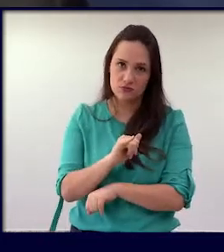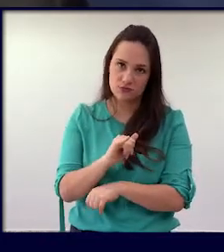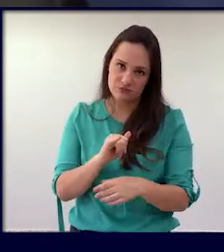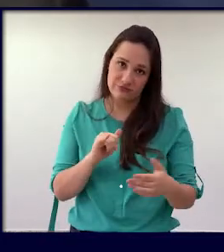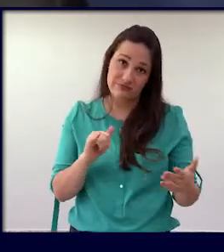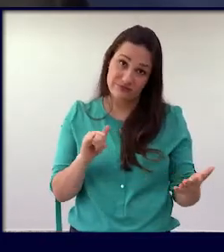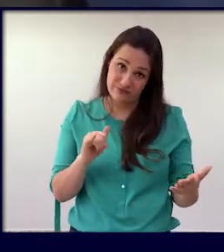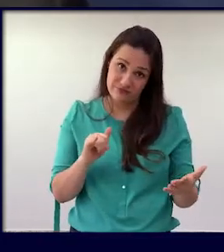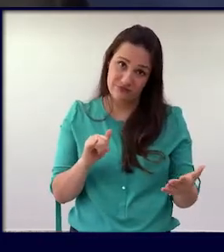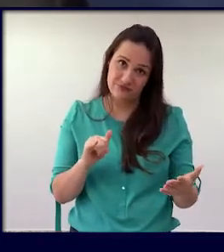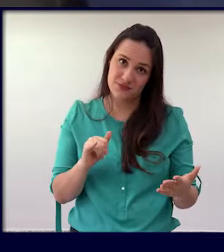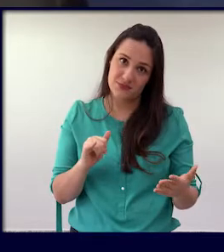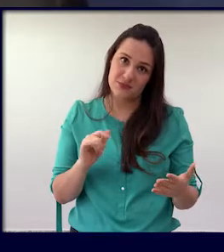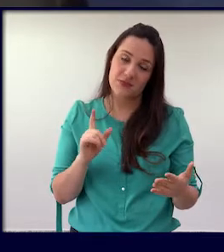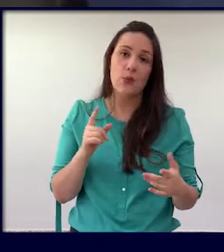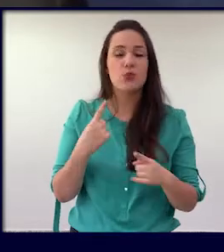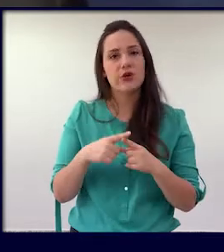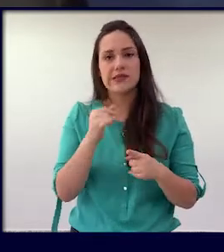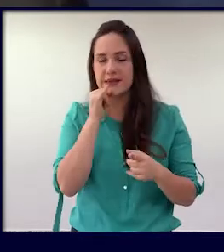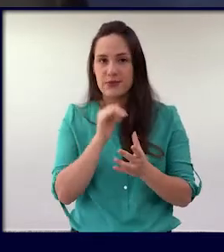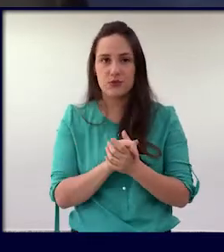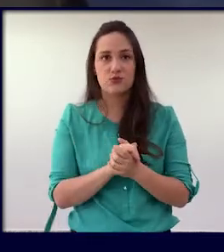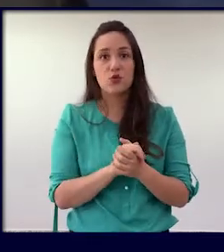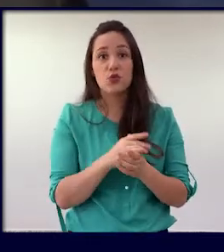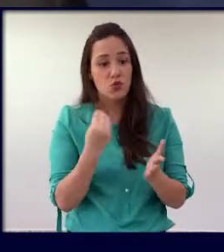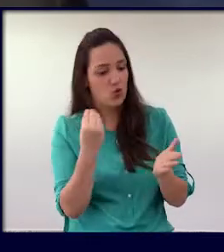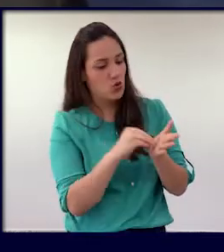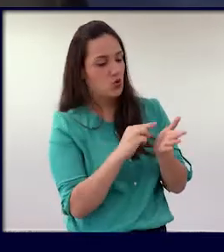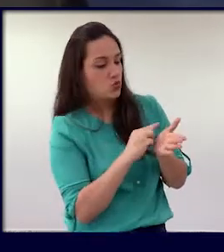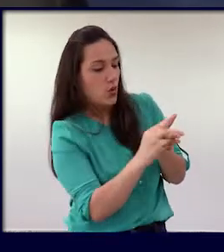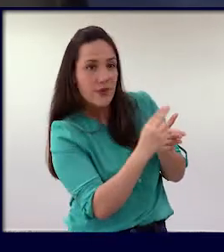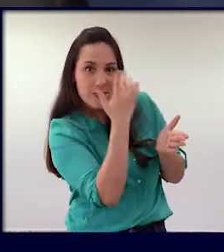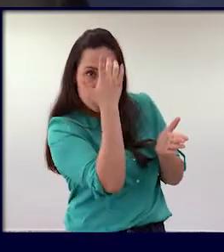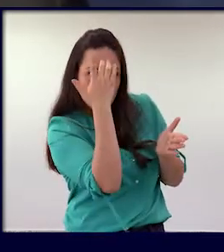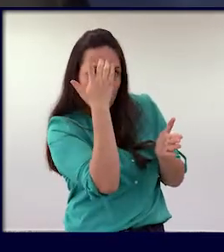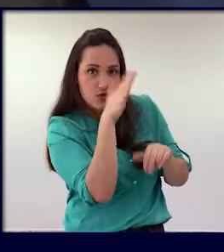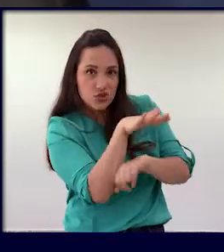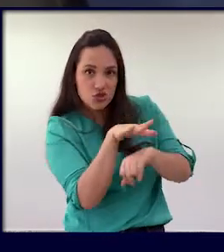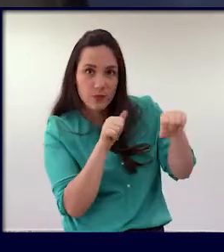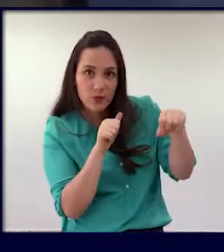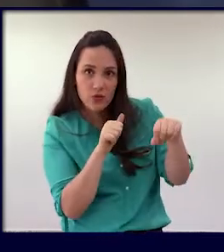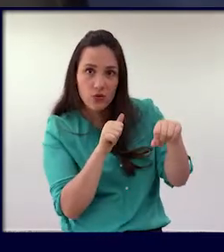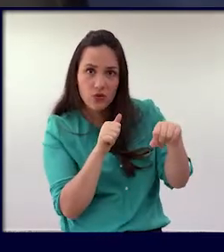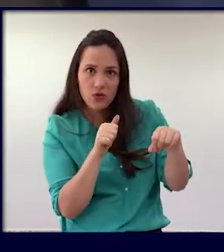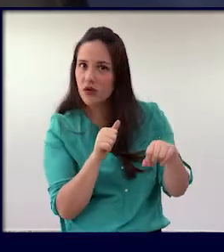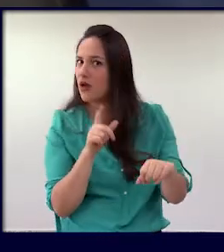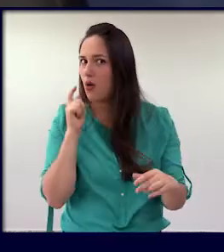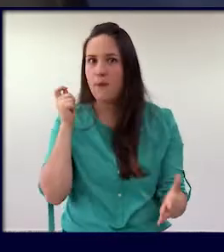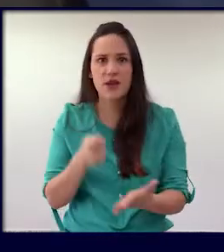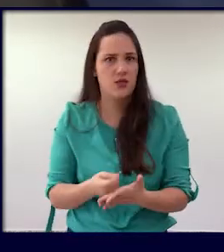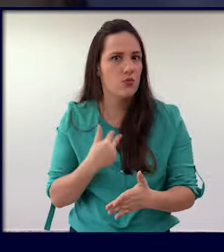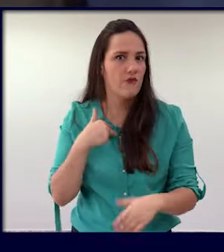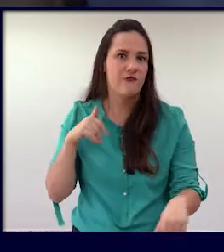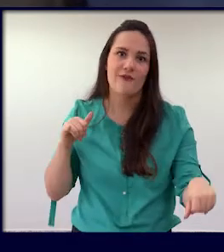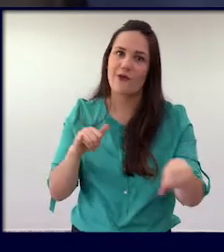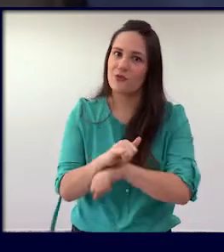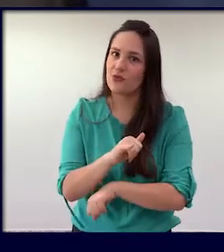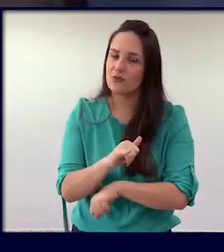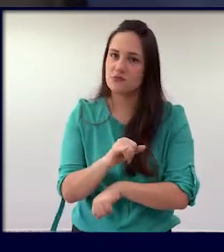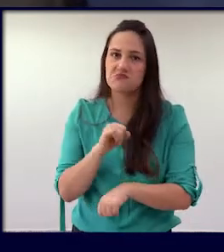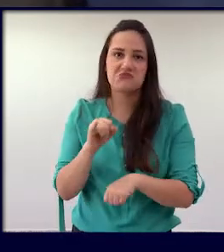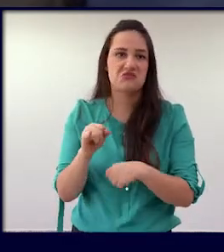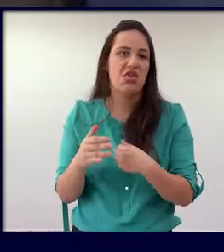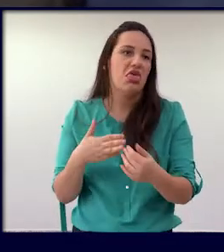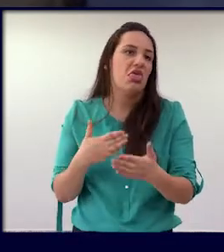momento que o nome do eleitor consta de uma lista de convocação de mesário, esse comparecimento é obrigatório. Então,